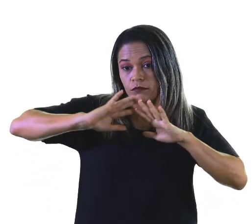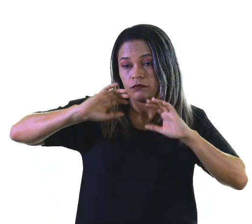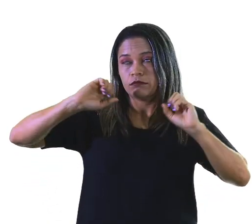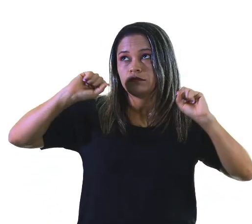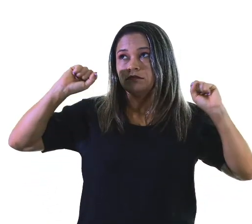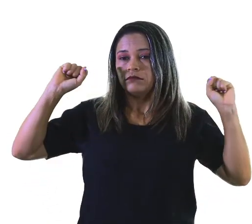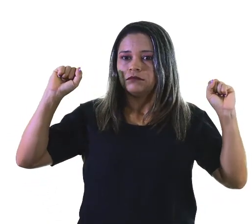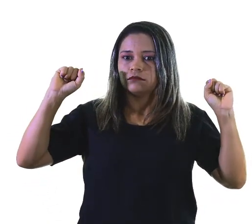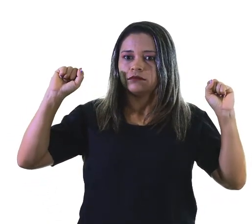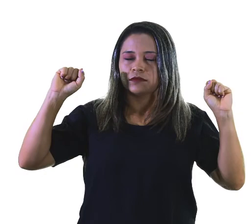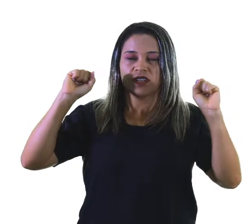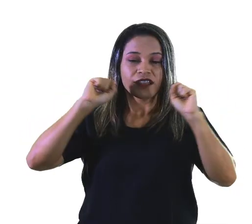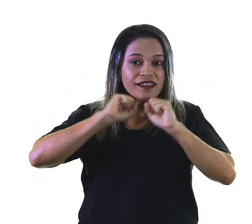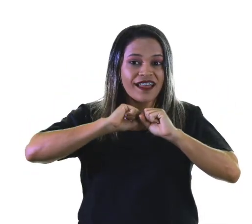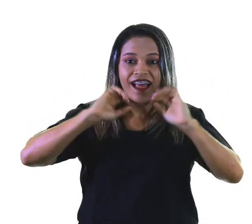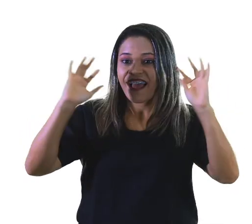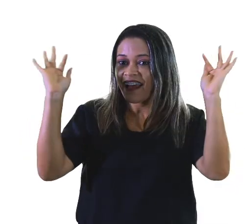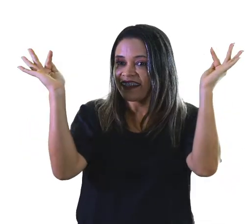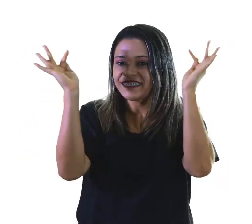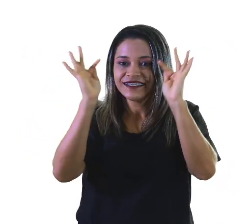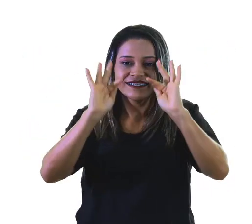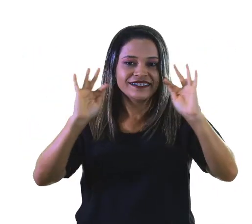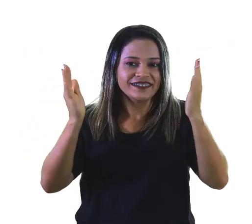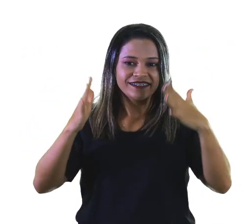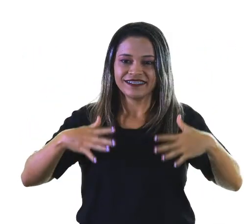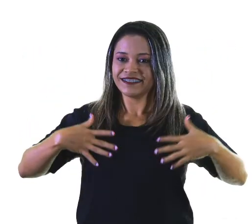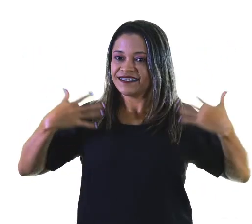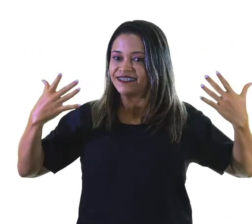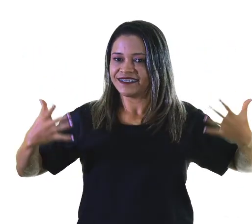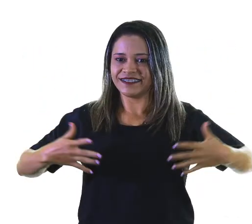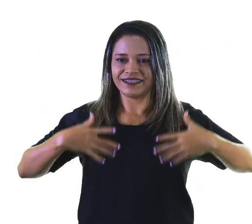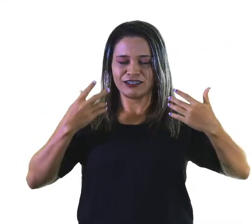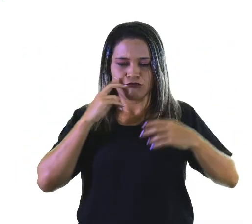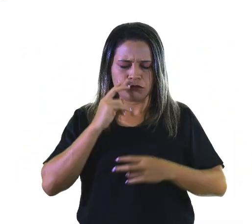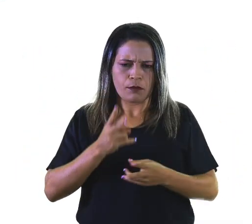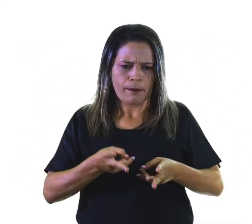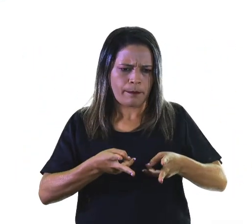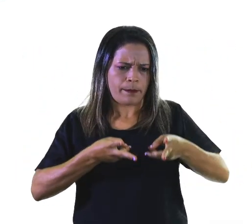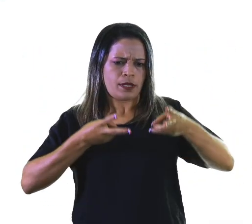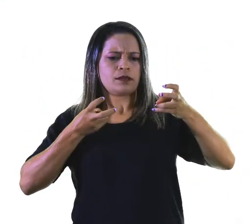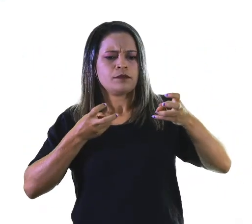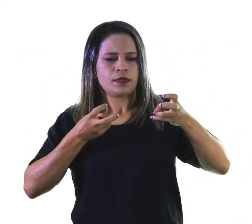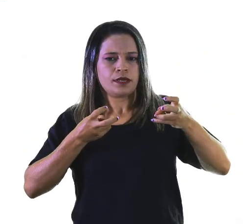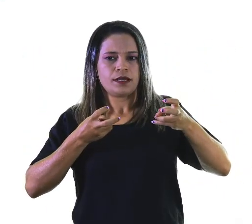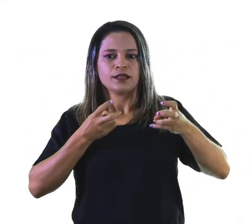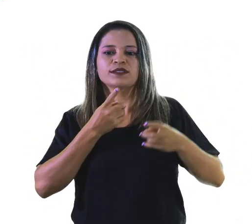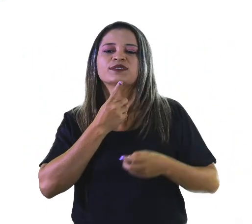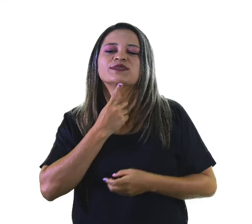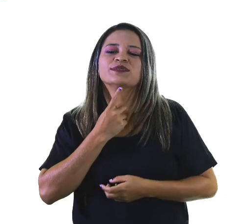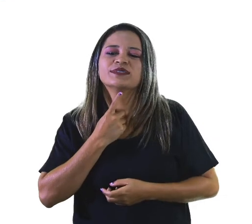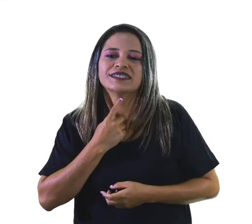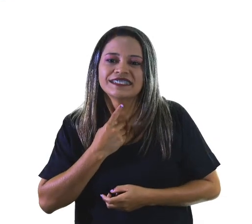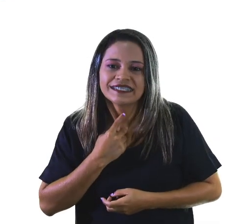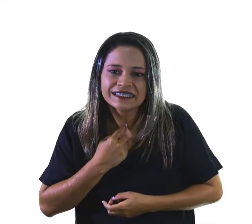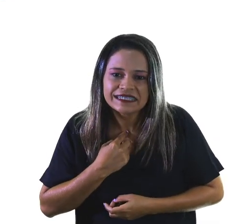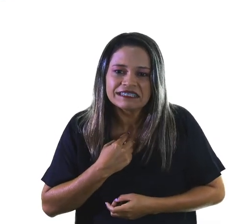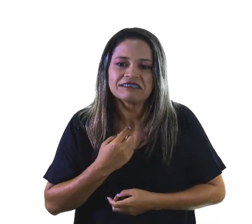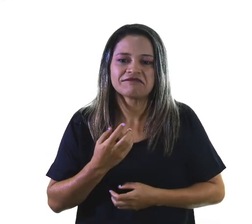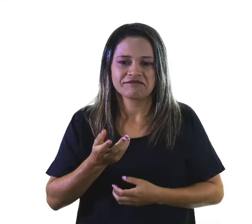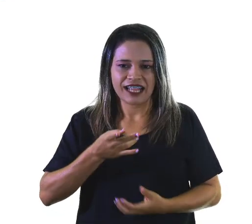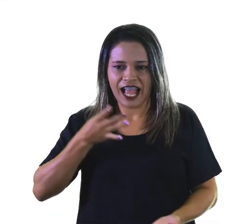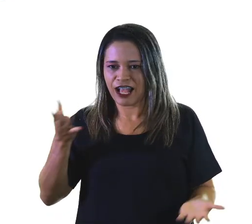ficou radiante de alegria, ao perceber que seus desejos se tinham